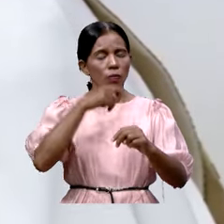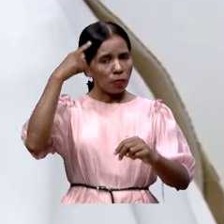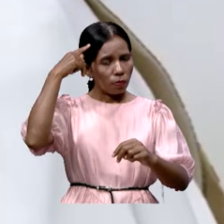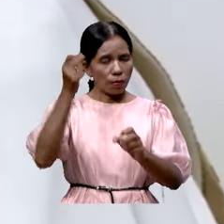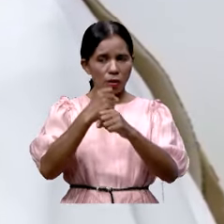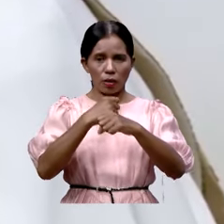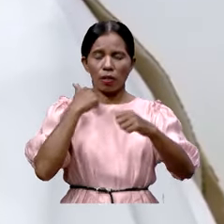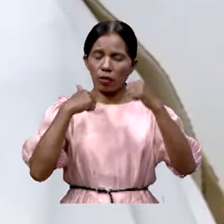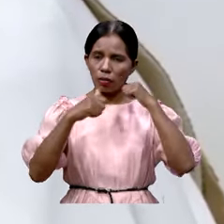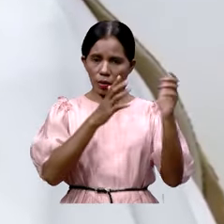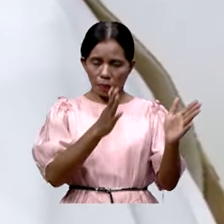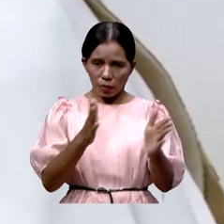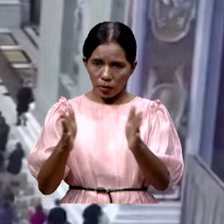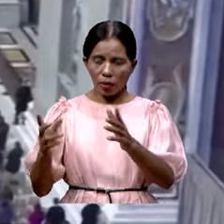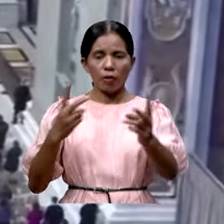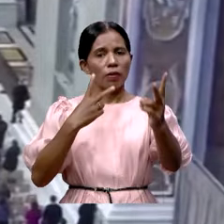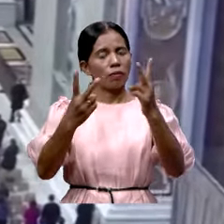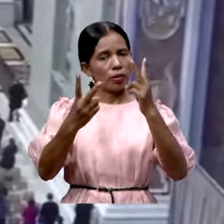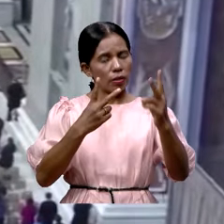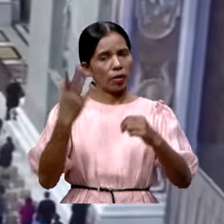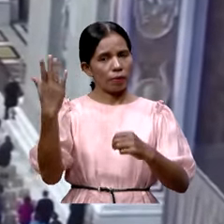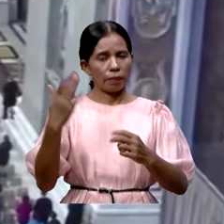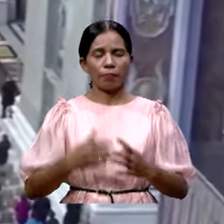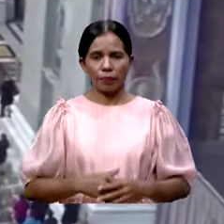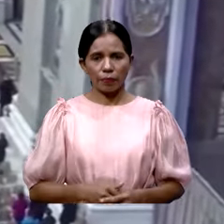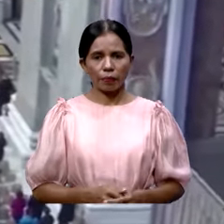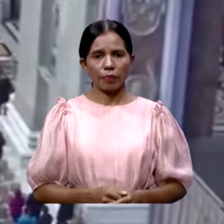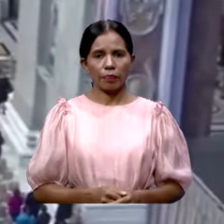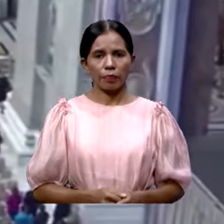dihalau atividade preparação ba visita refere. João Carlos Marito da Costa, GMN.